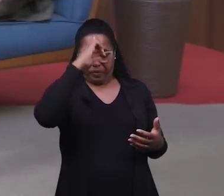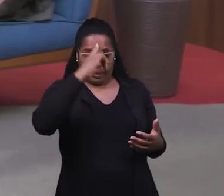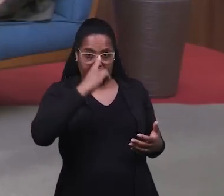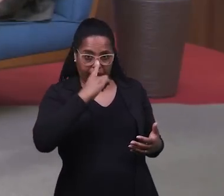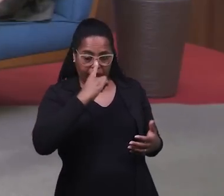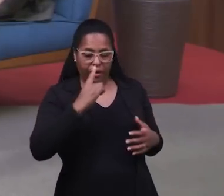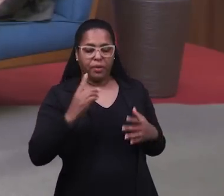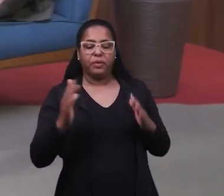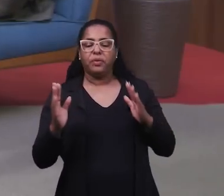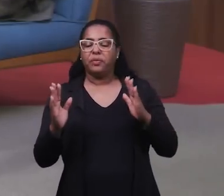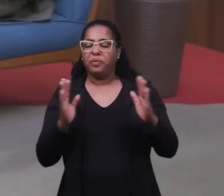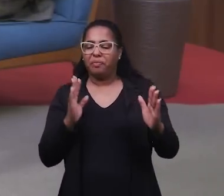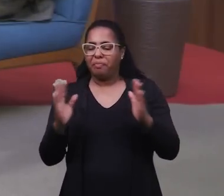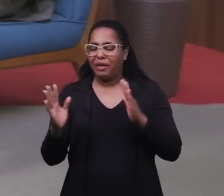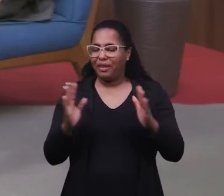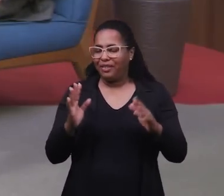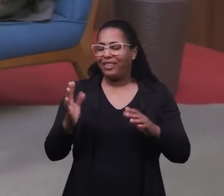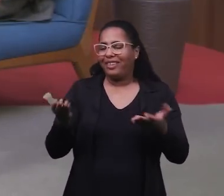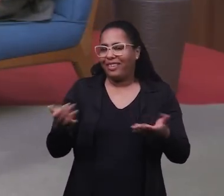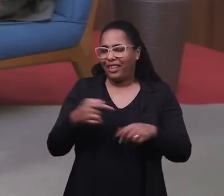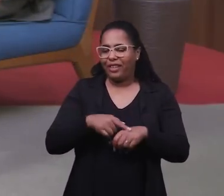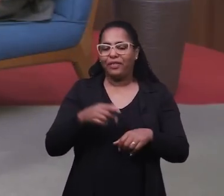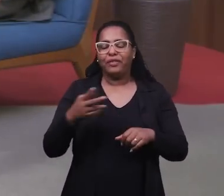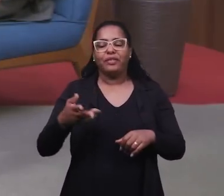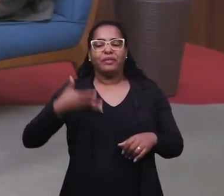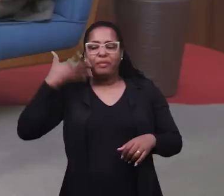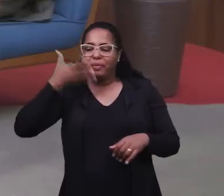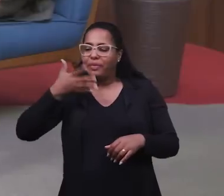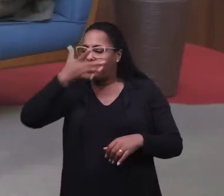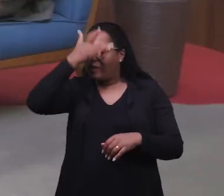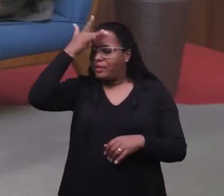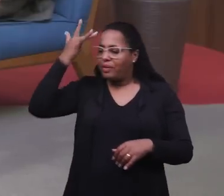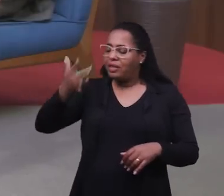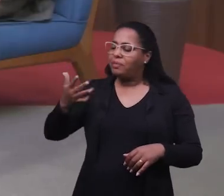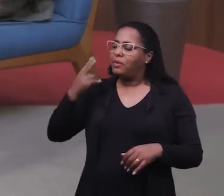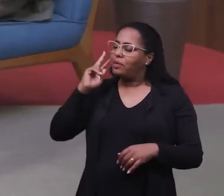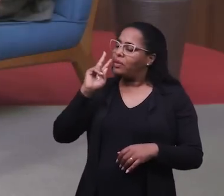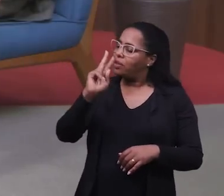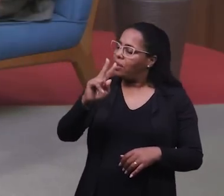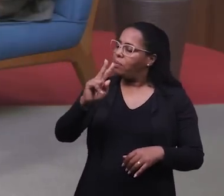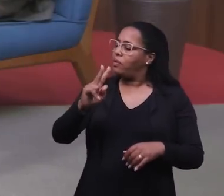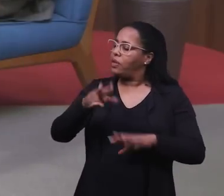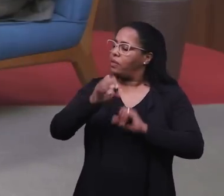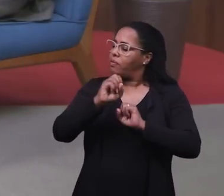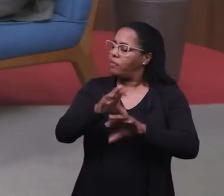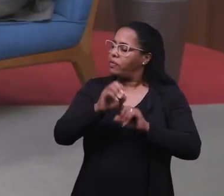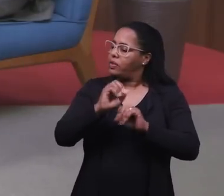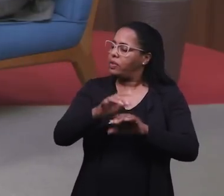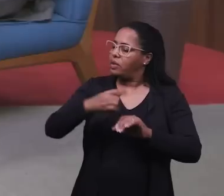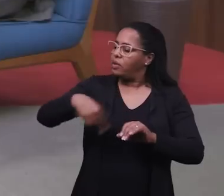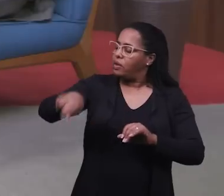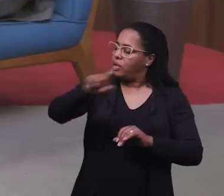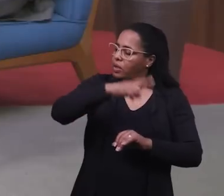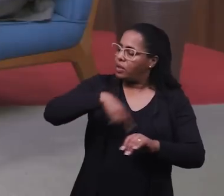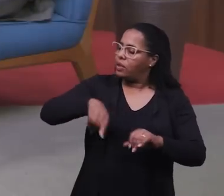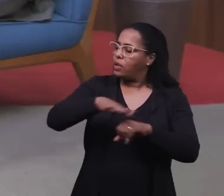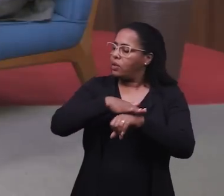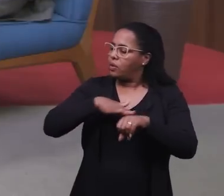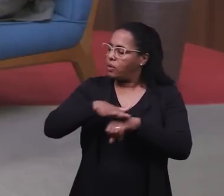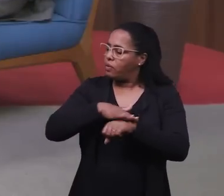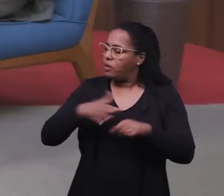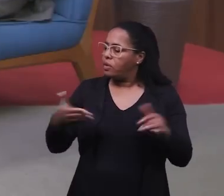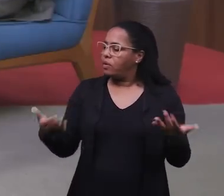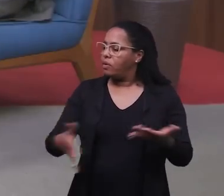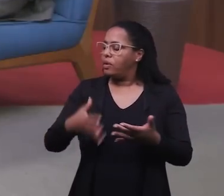do quadro onde a gente sempre pede para você dar uma palavra para as pessoas que estão nos assistindo, fazer uma aplicação disso que nós